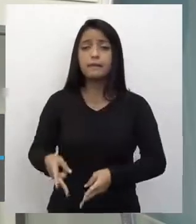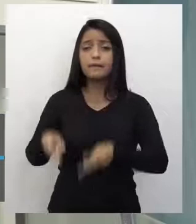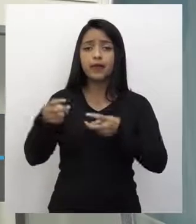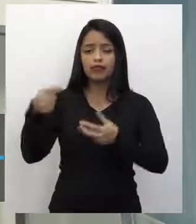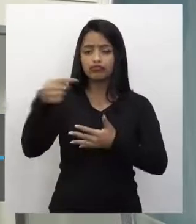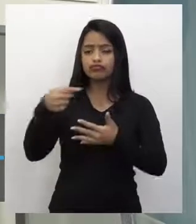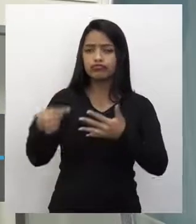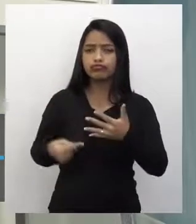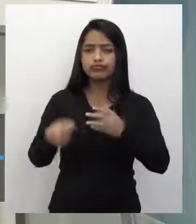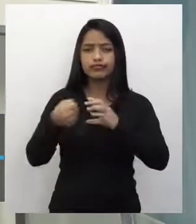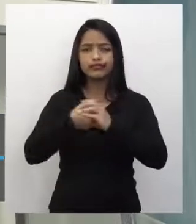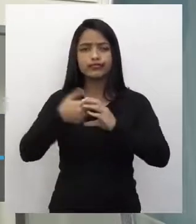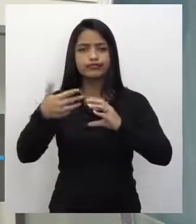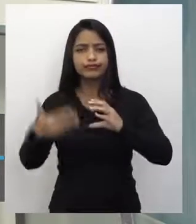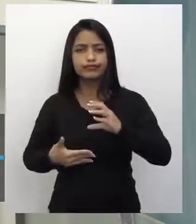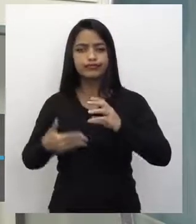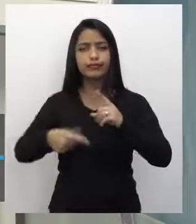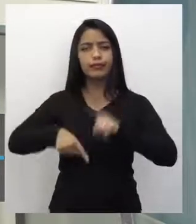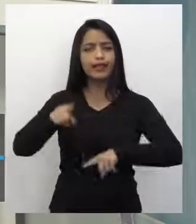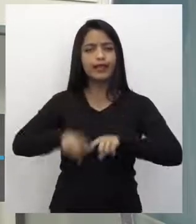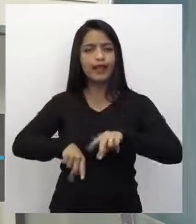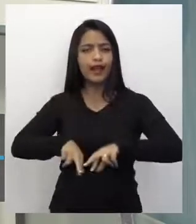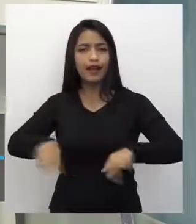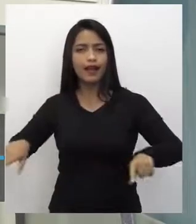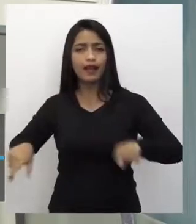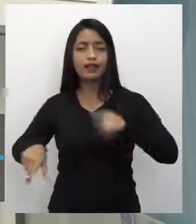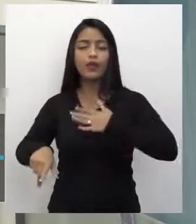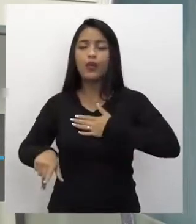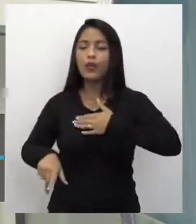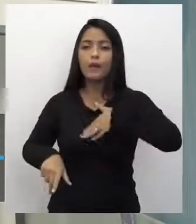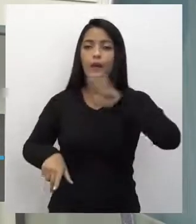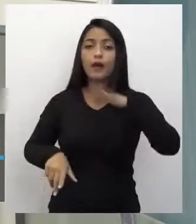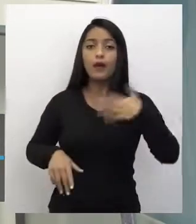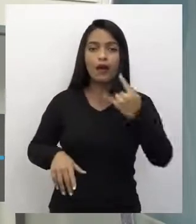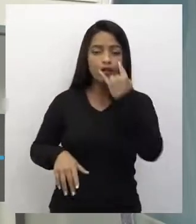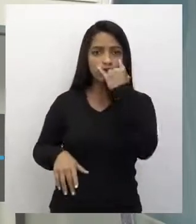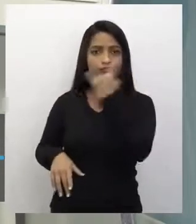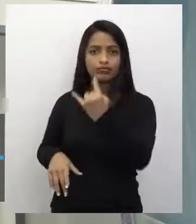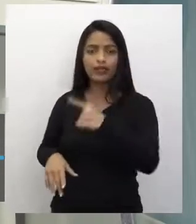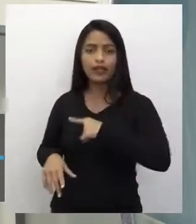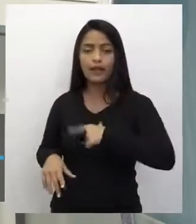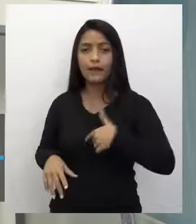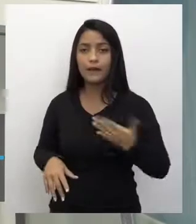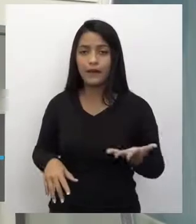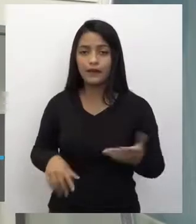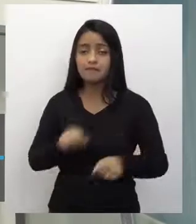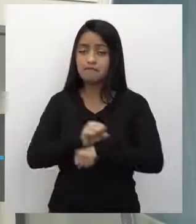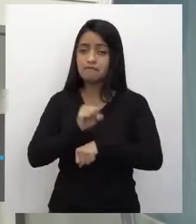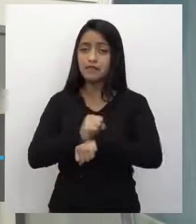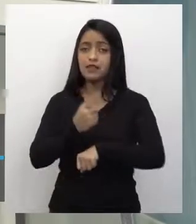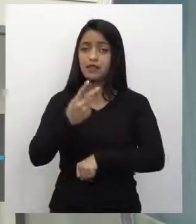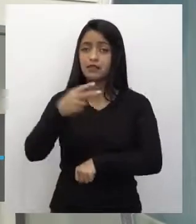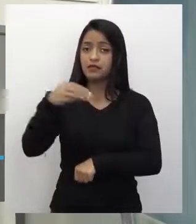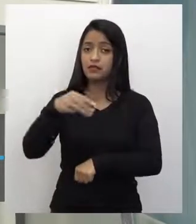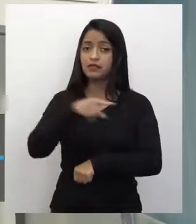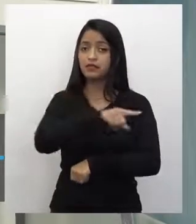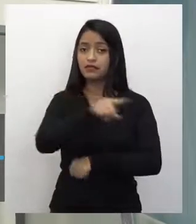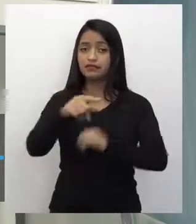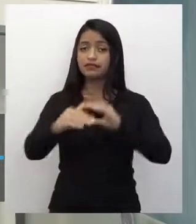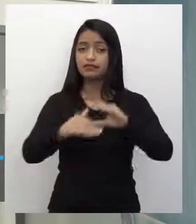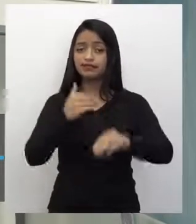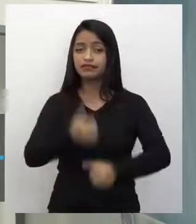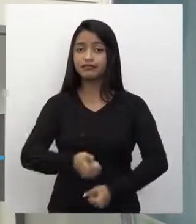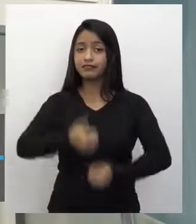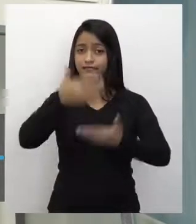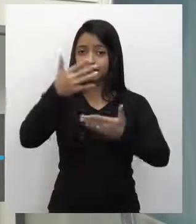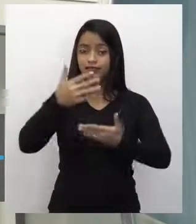feito, os materiais... qual deles vocês mais gostaram, qual que chamou mais a atenção de vocês. Eu vou deixar 2 minutos para vocês comentarem aqui